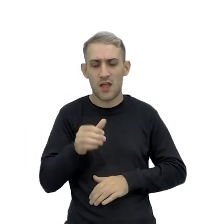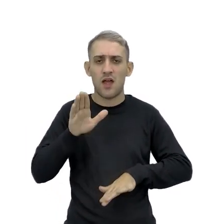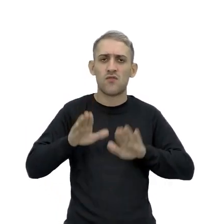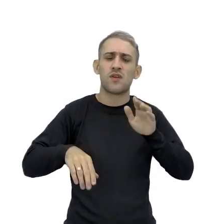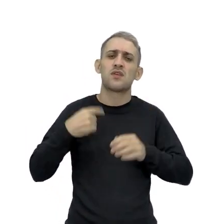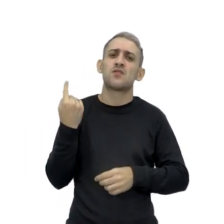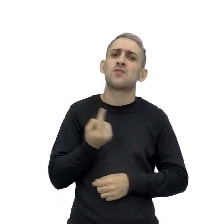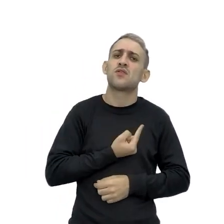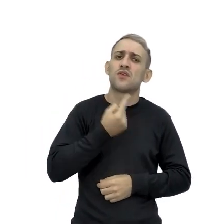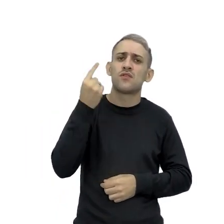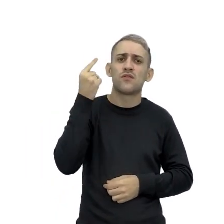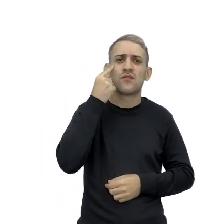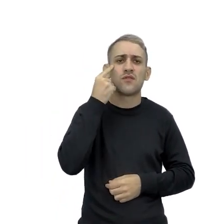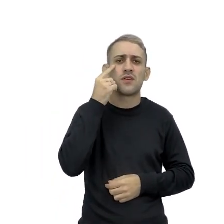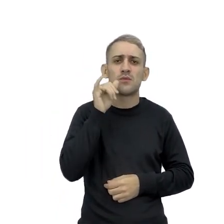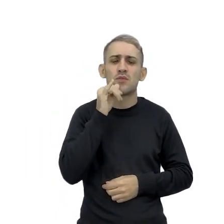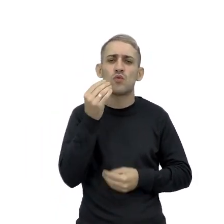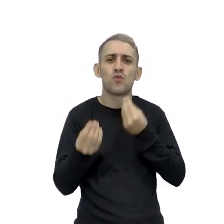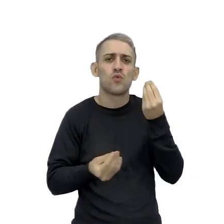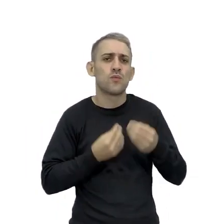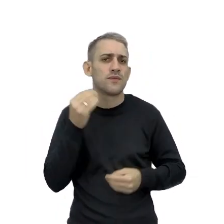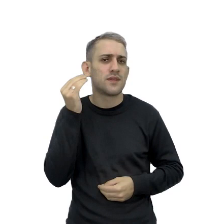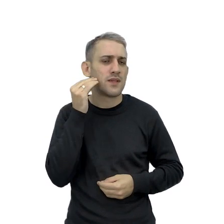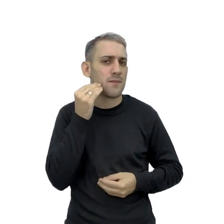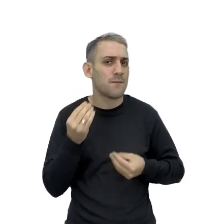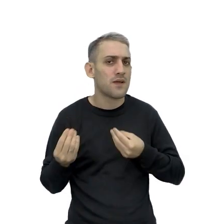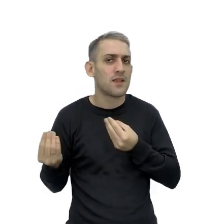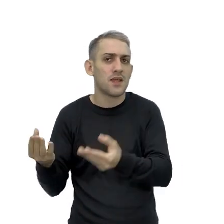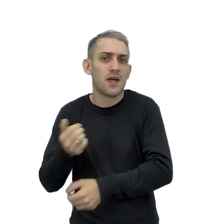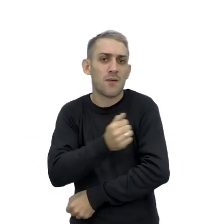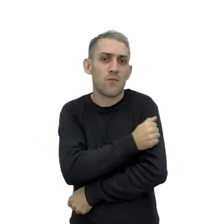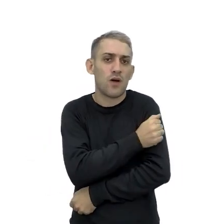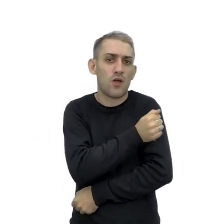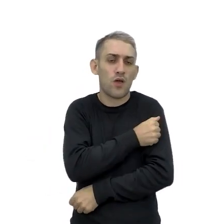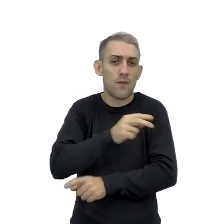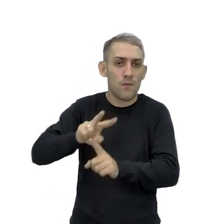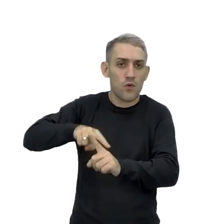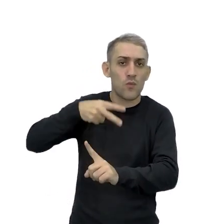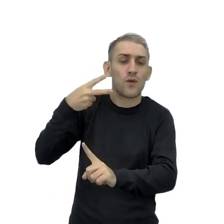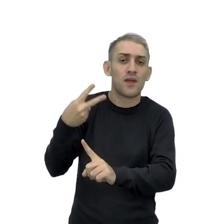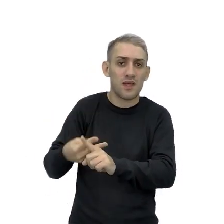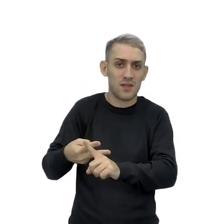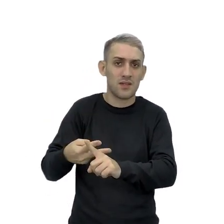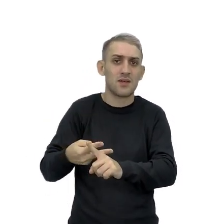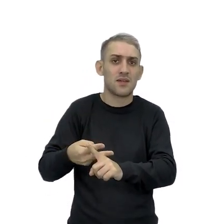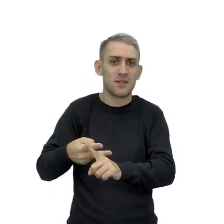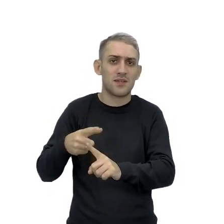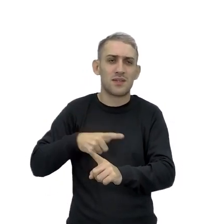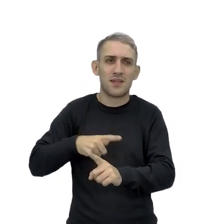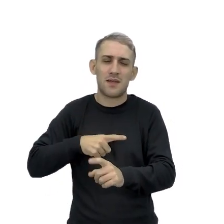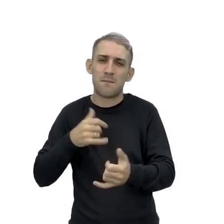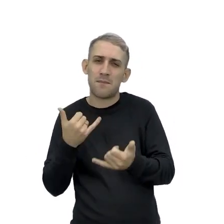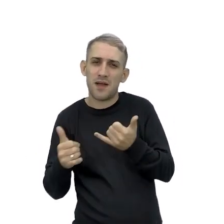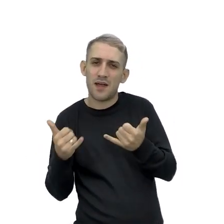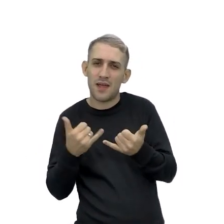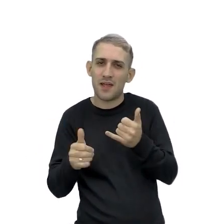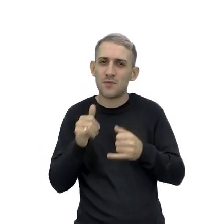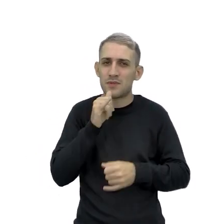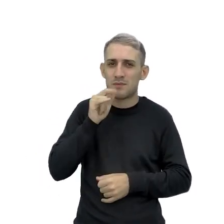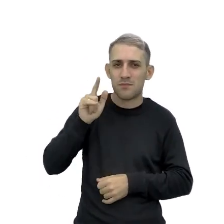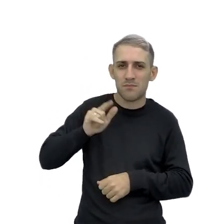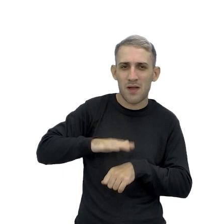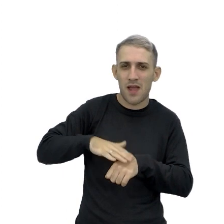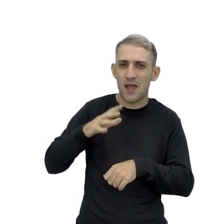vemos a tentativa de oferecer para o aluno aquela multiplicação em que ela fica mais condensada, ela é